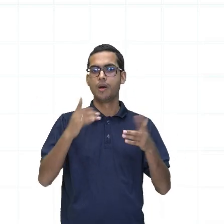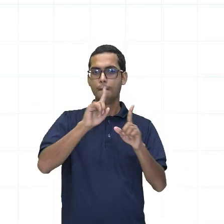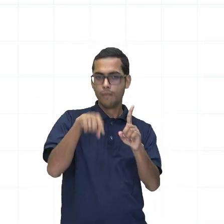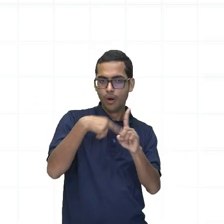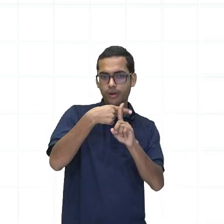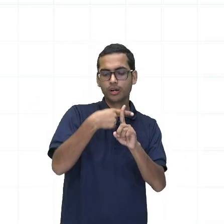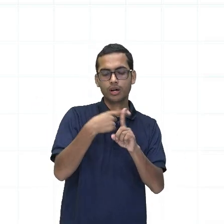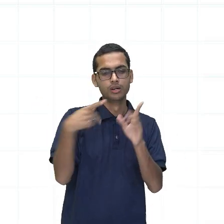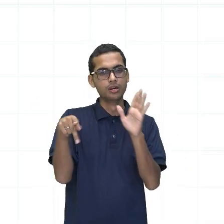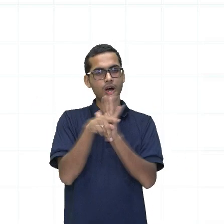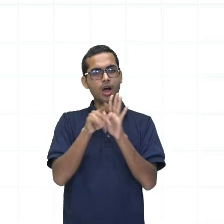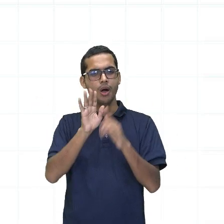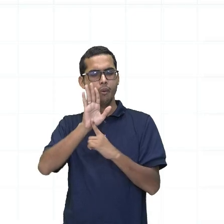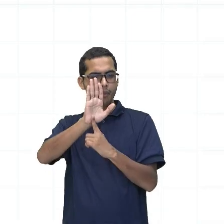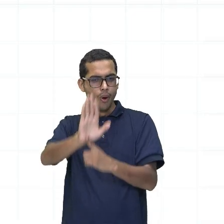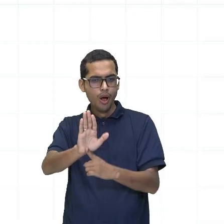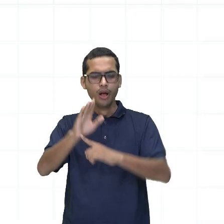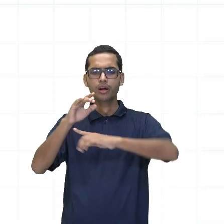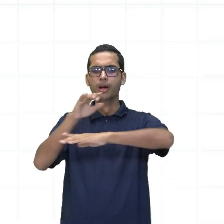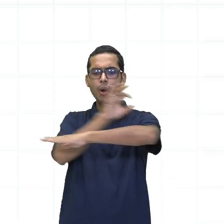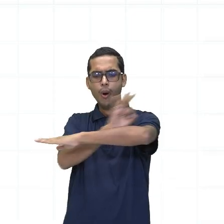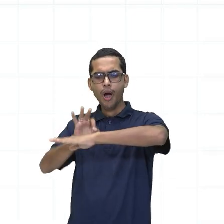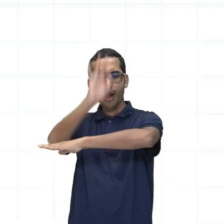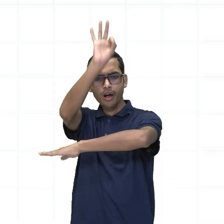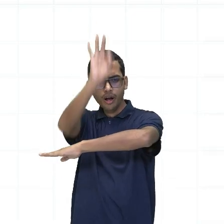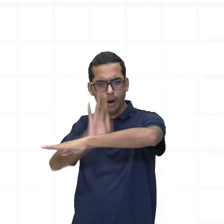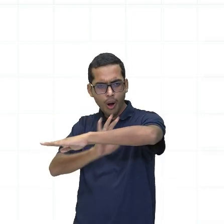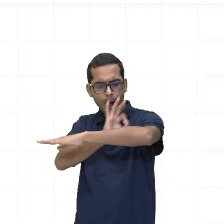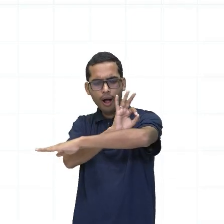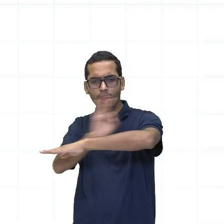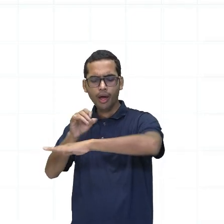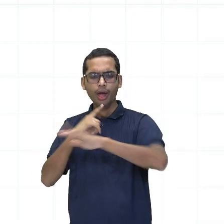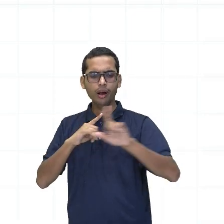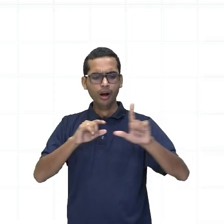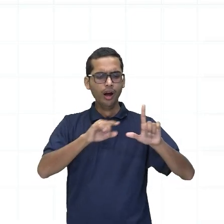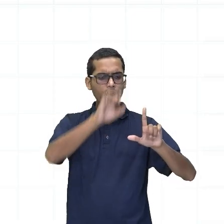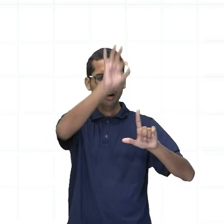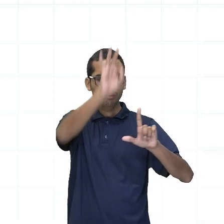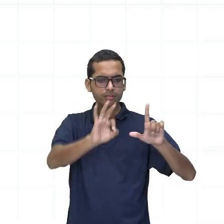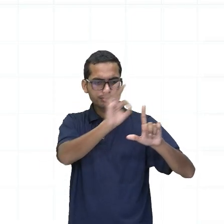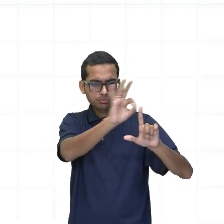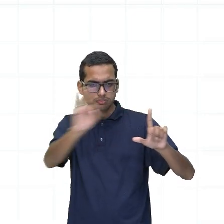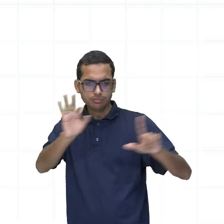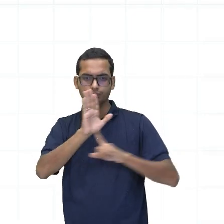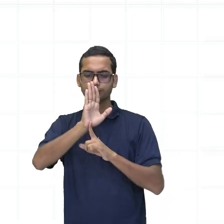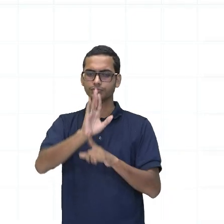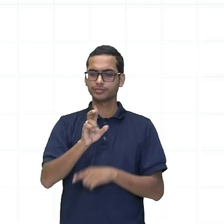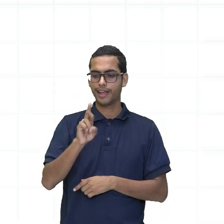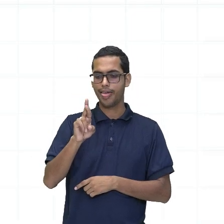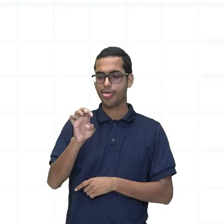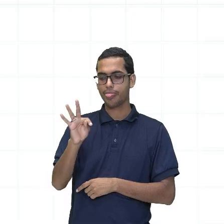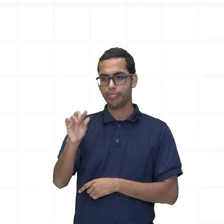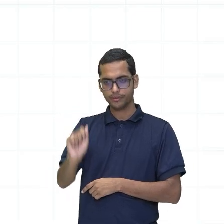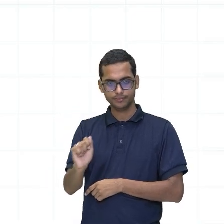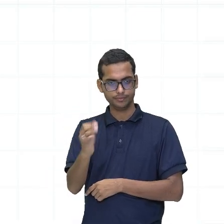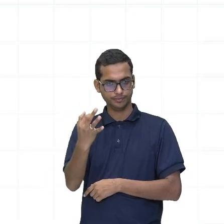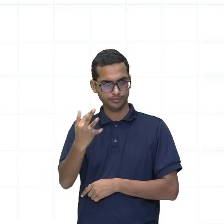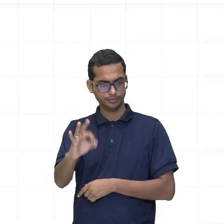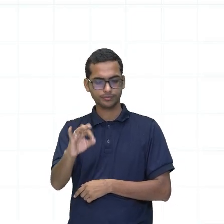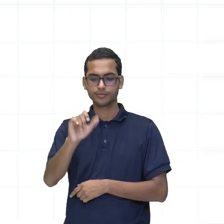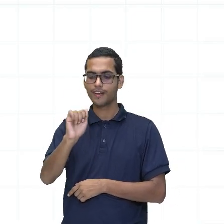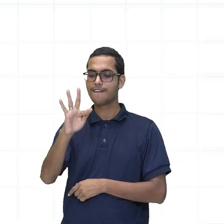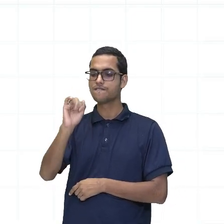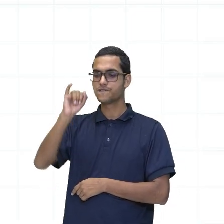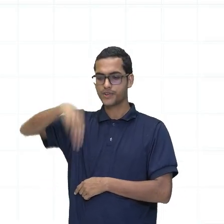do gráfico da nossa função. O gráfico da função afim é uma reta. Agora, quando não tem o